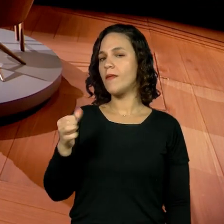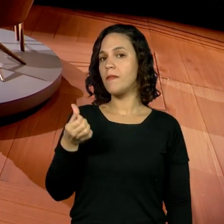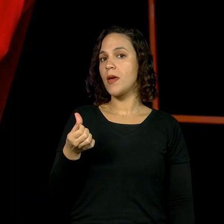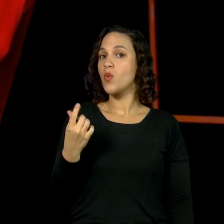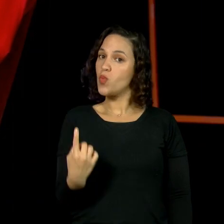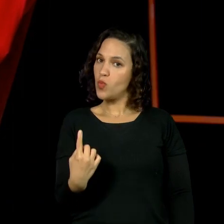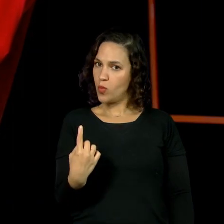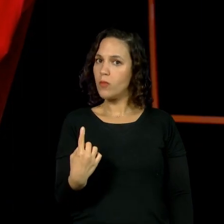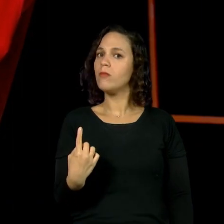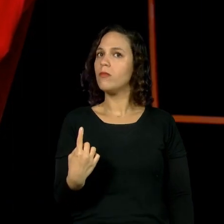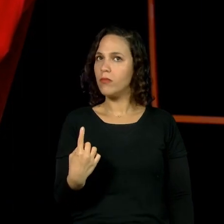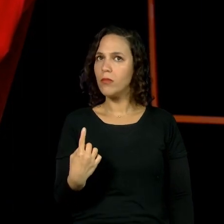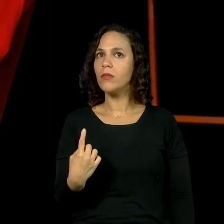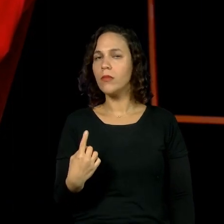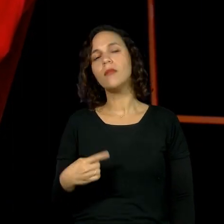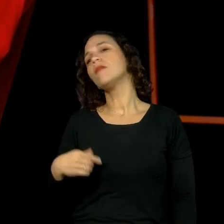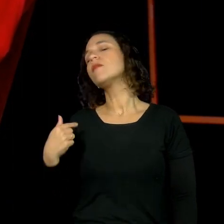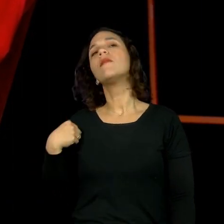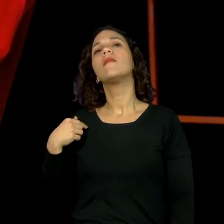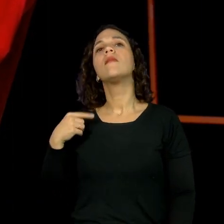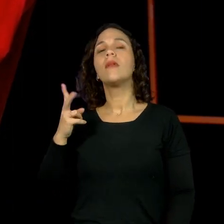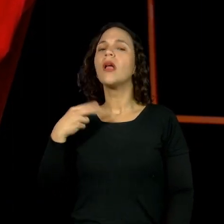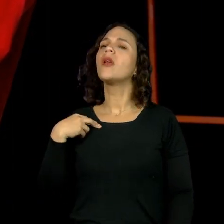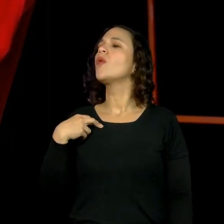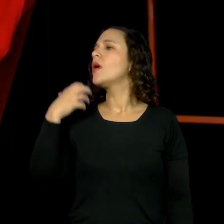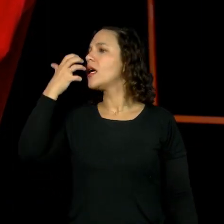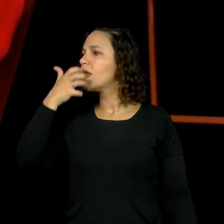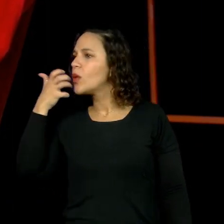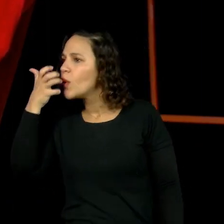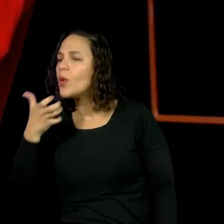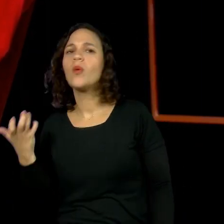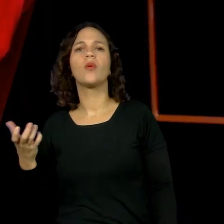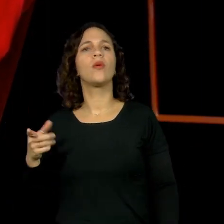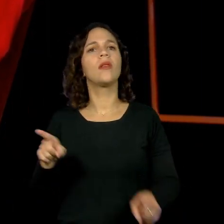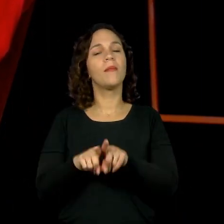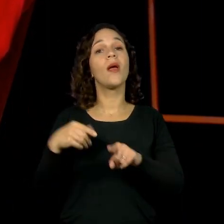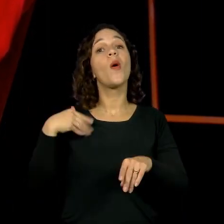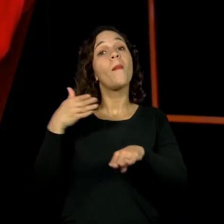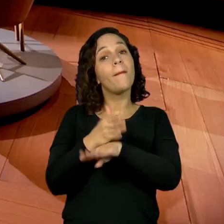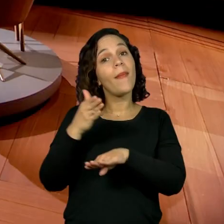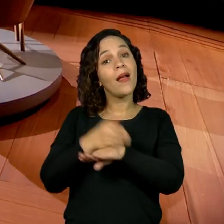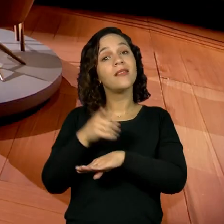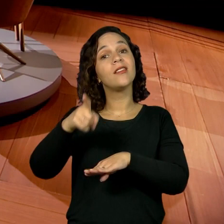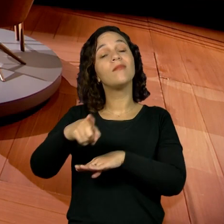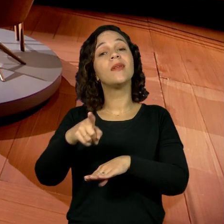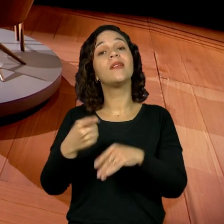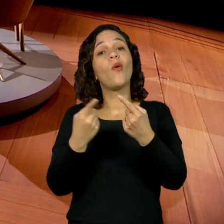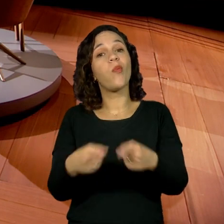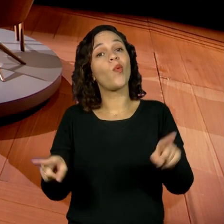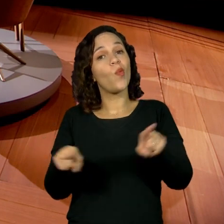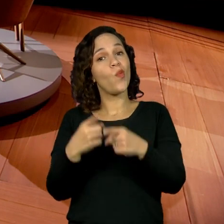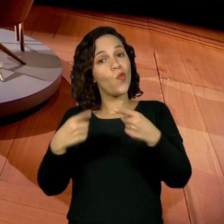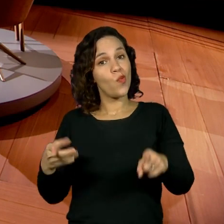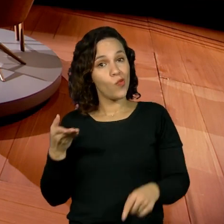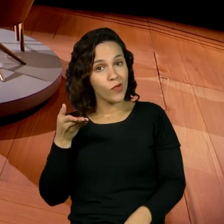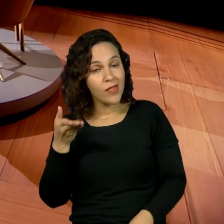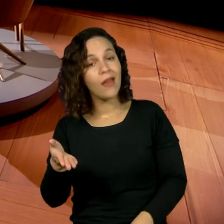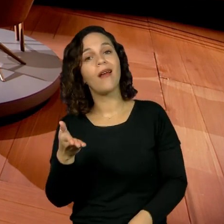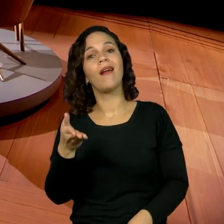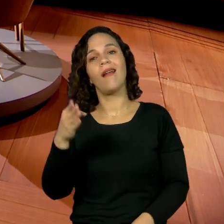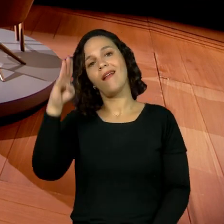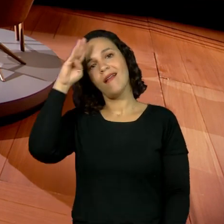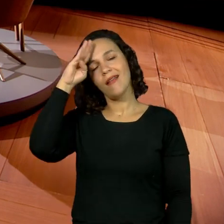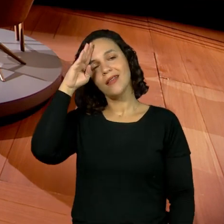1961. E nisso tempo todo eu sou cantor, sou participante da banda do Exército. E dava aula para cabos e sargentos.